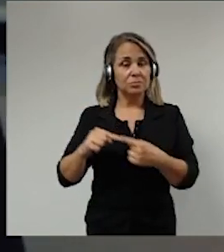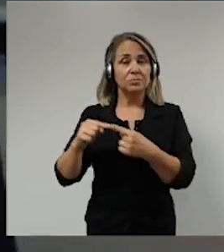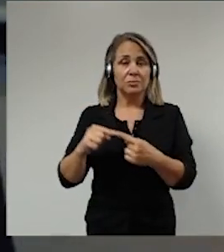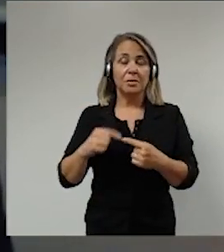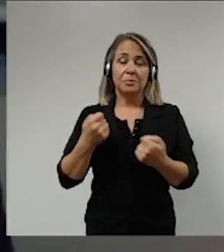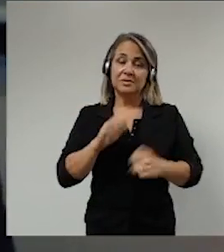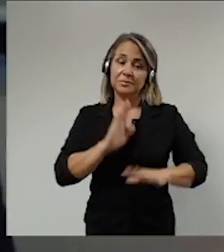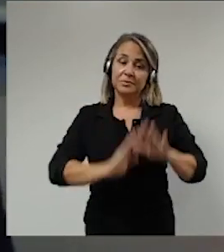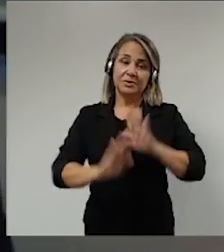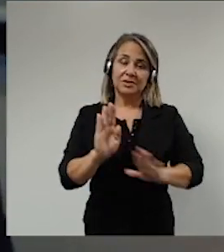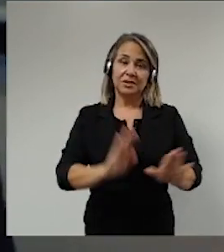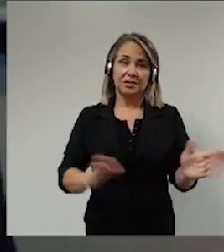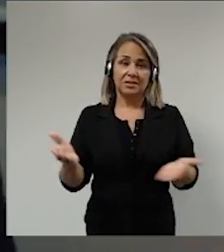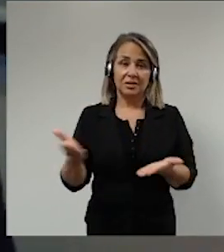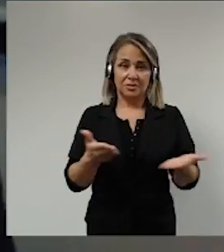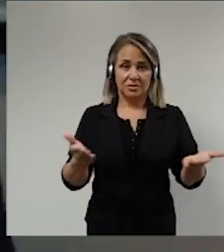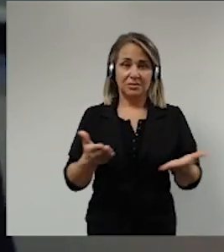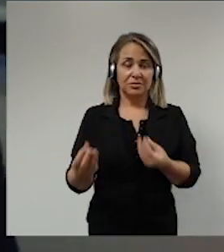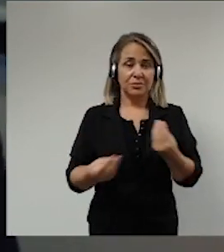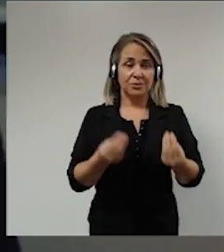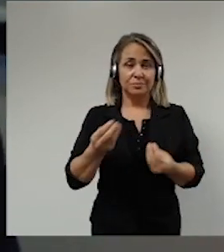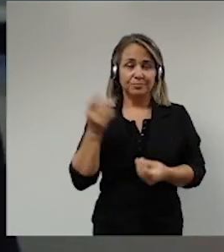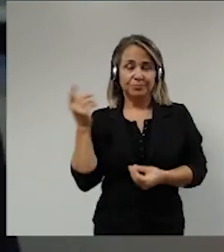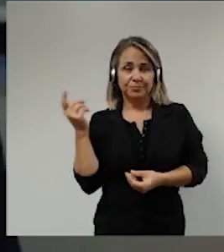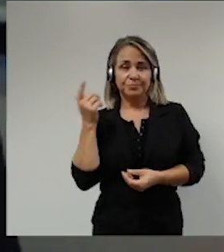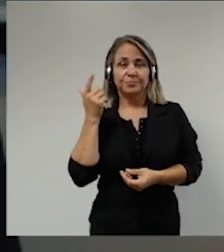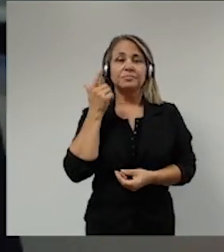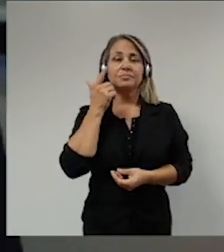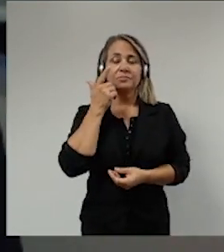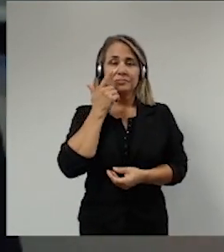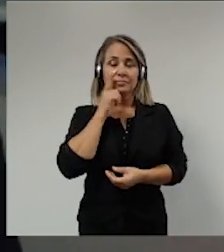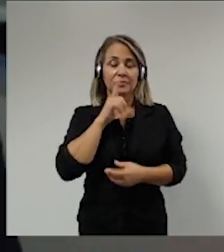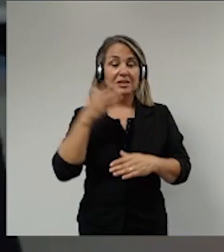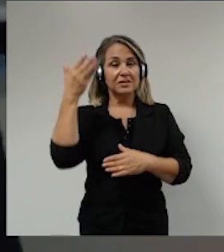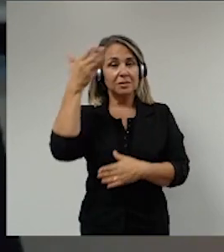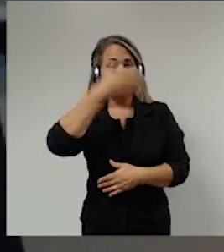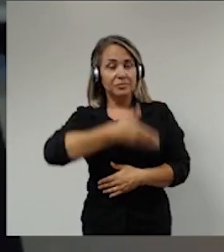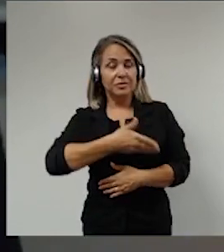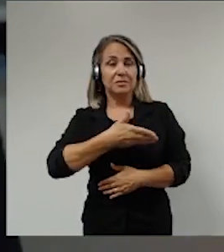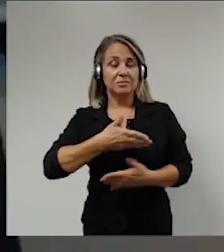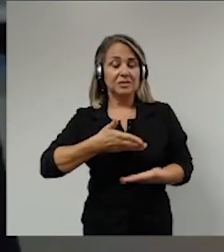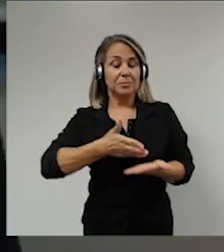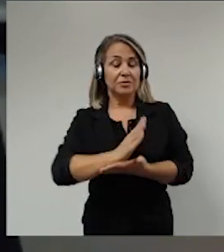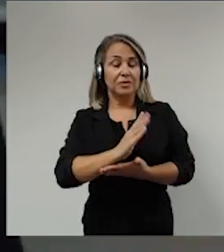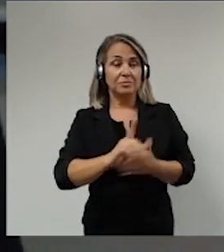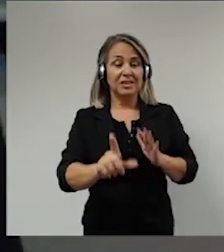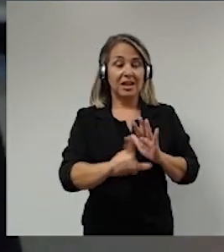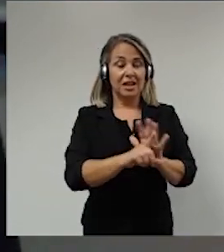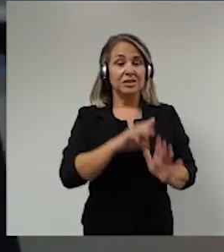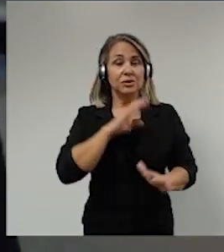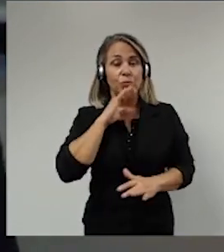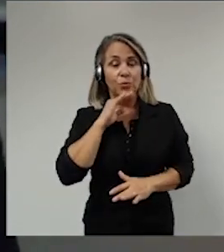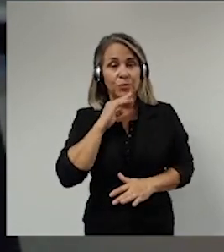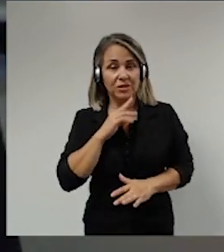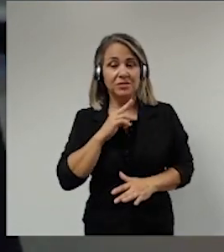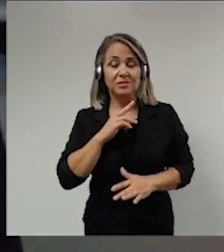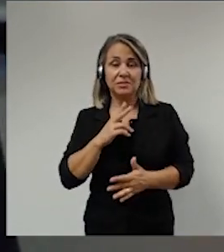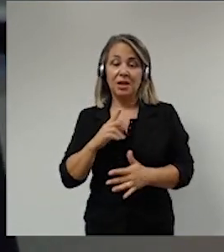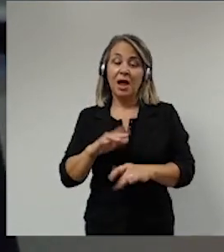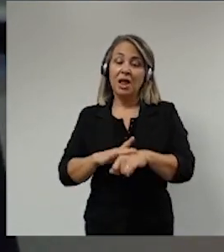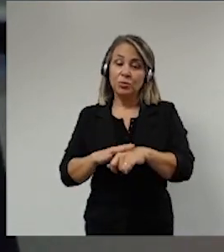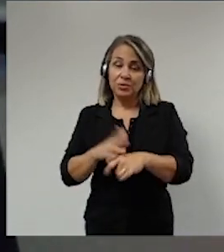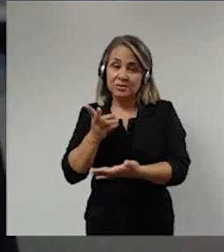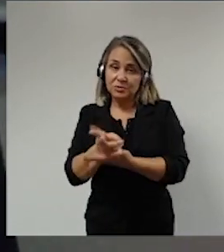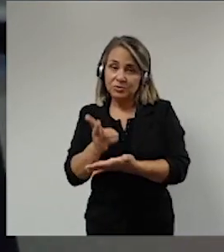cuidado agora, de forma assodada, se aprovarmos leis ruins, a pandemia vai passar, mas a lei ruim permanecerá.